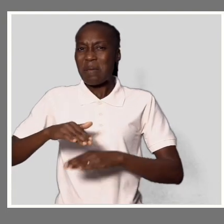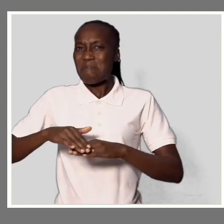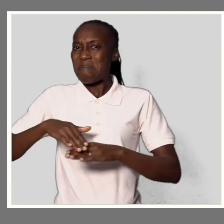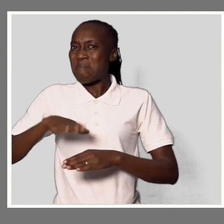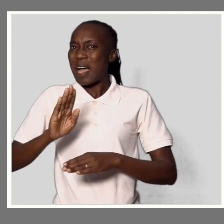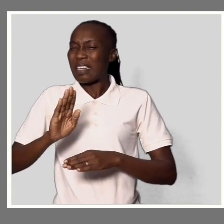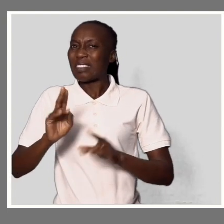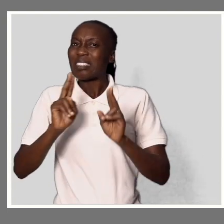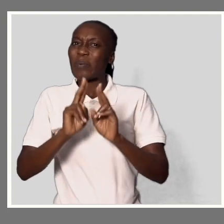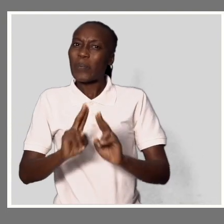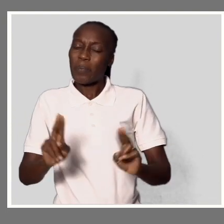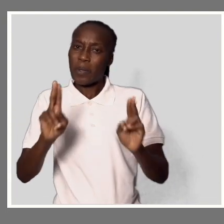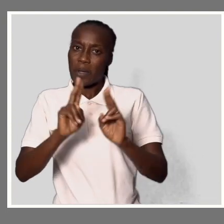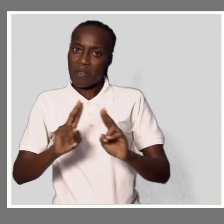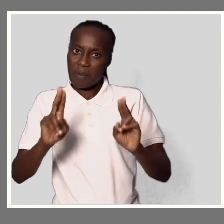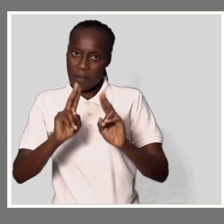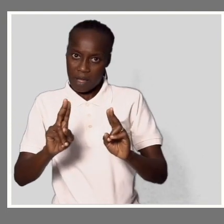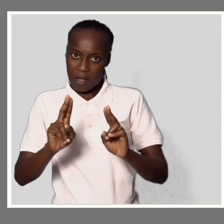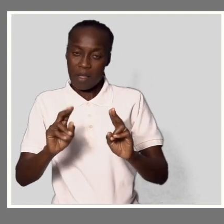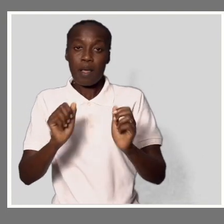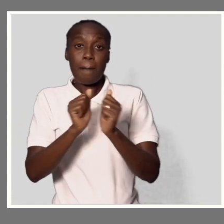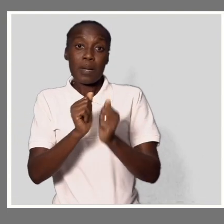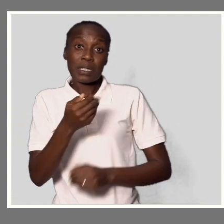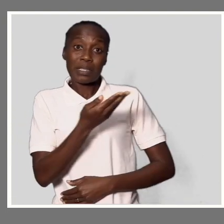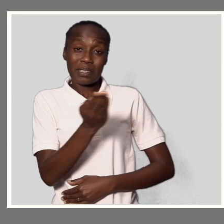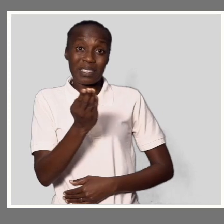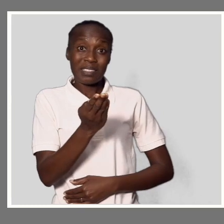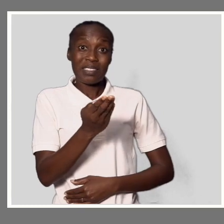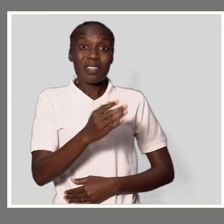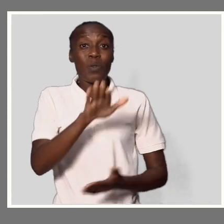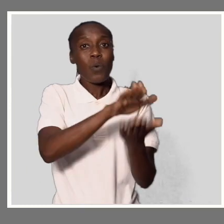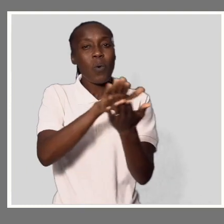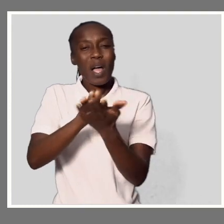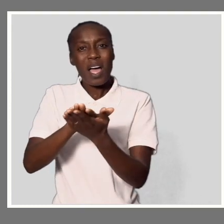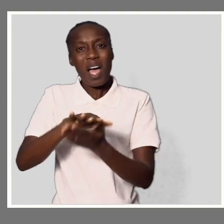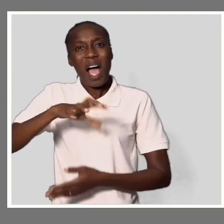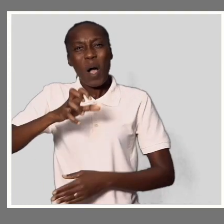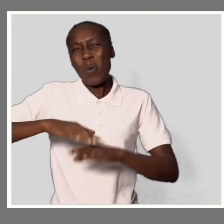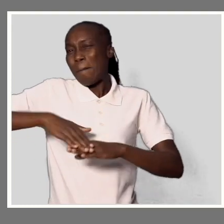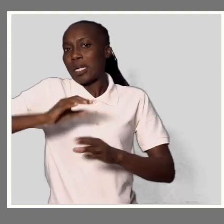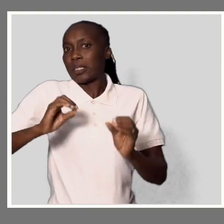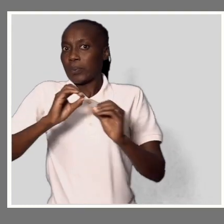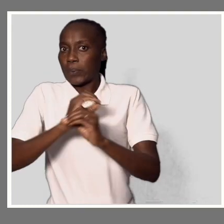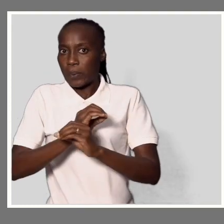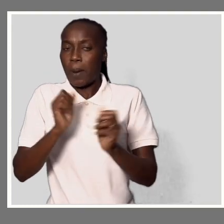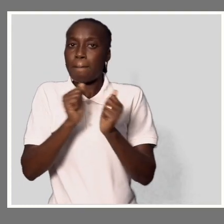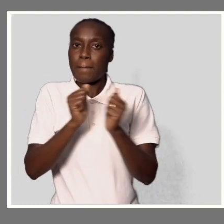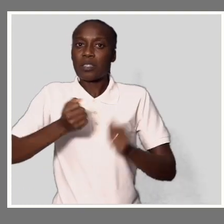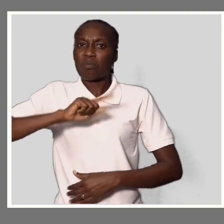de abastecimento de água, podem não ter as fontes nos moldes em que se espera.